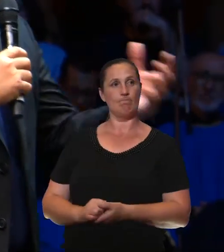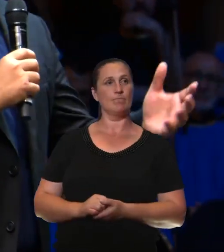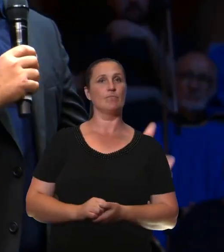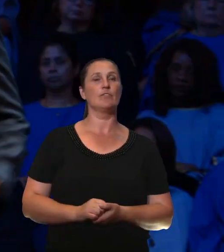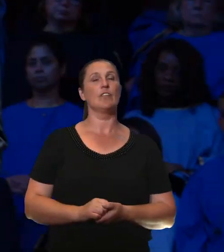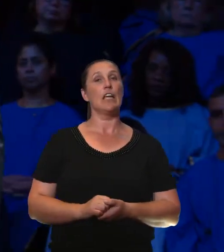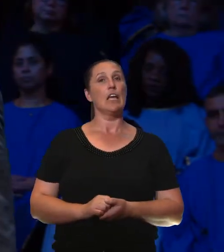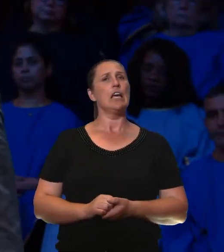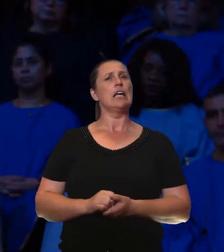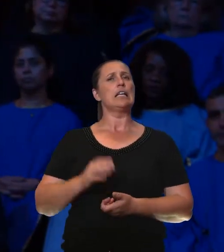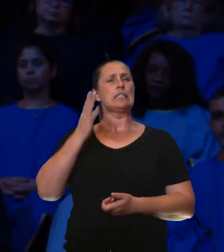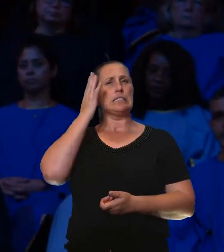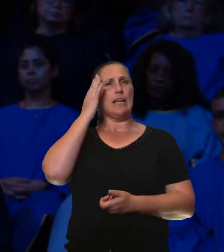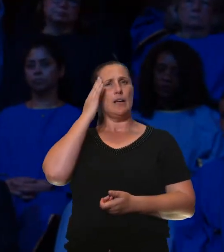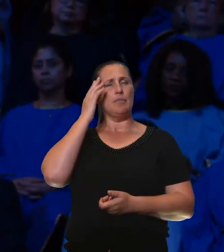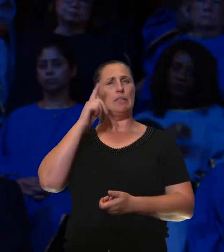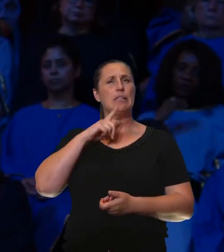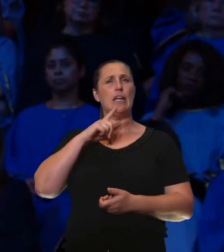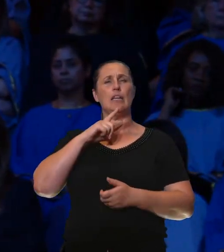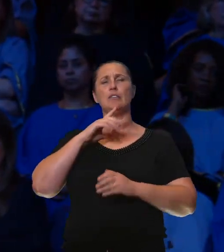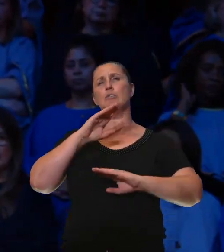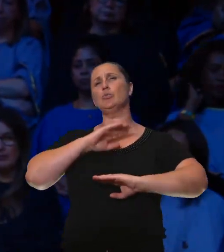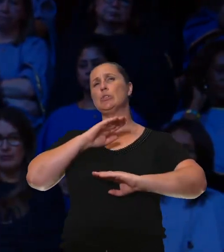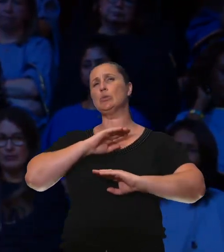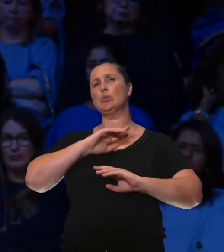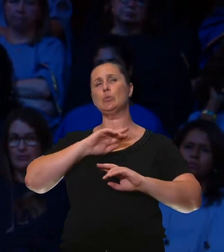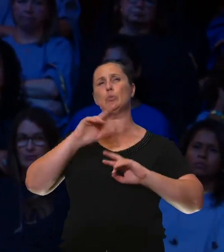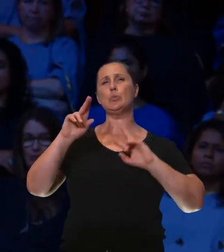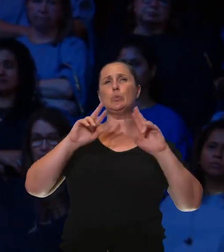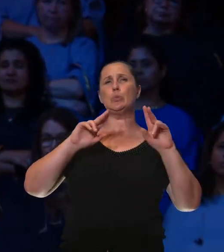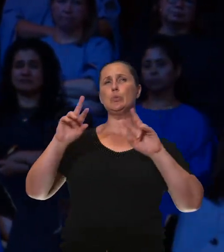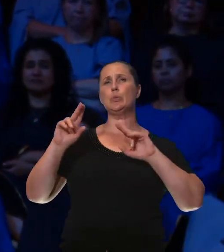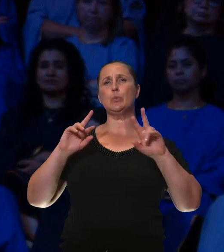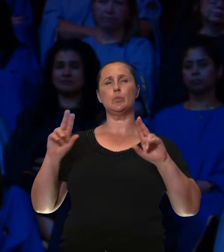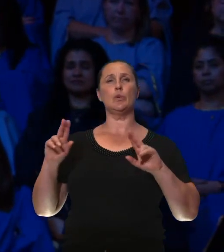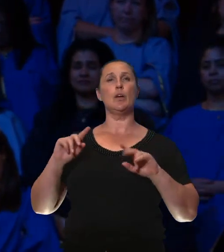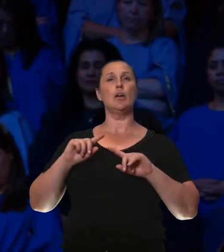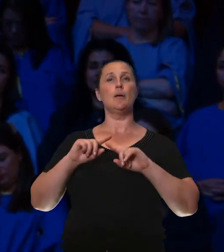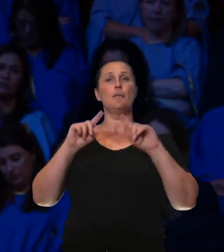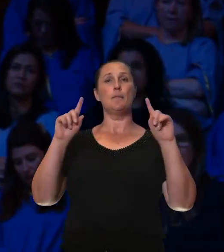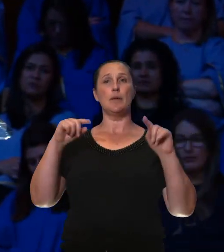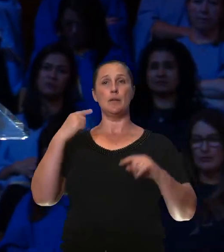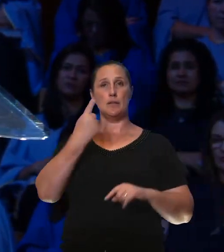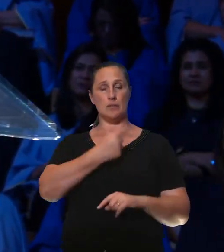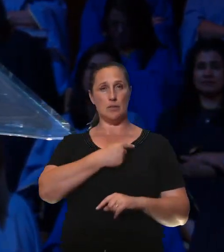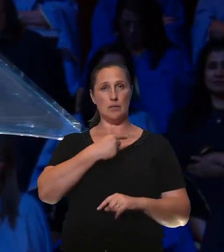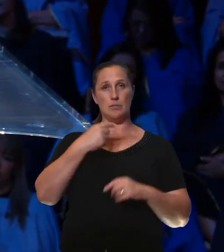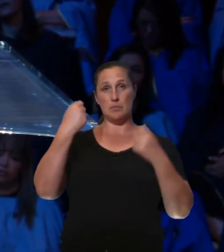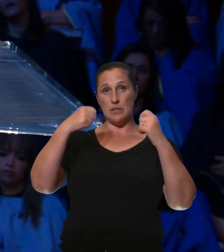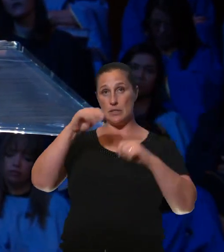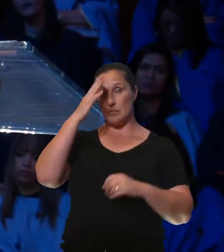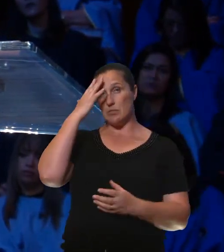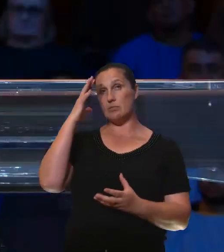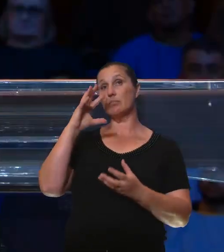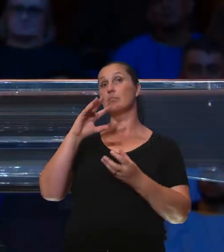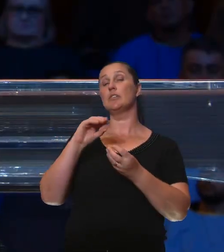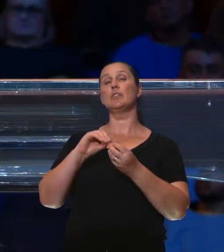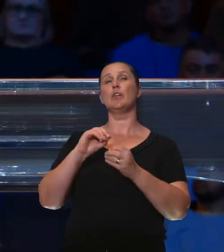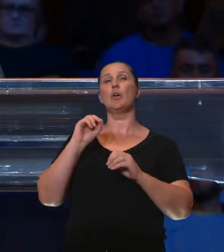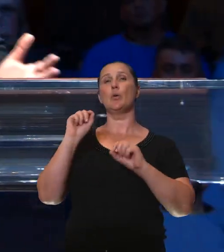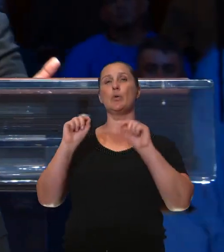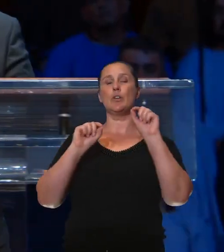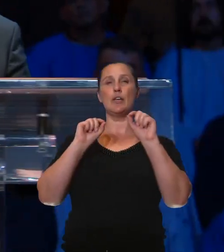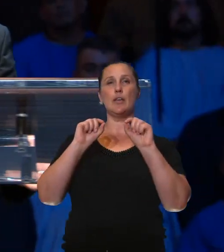Existem situações que são adversas, mas nós precisamos entender que o caminho